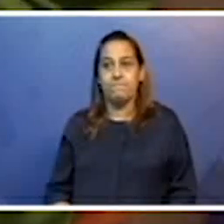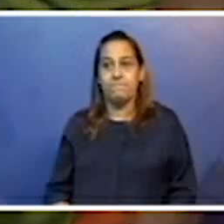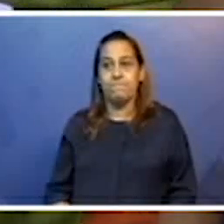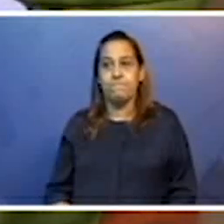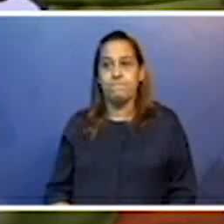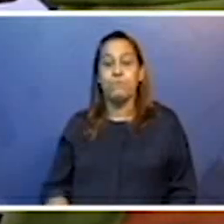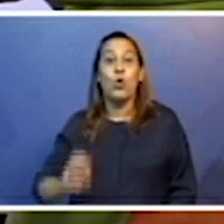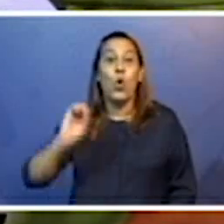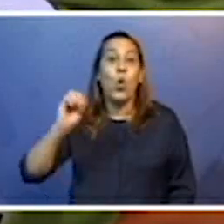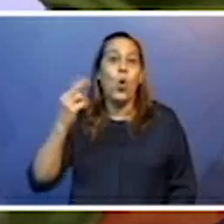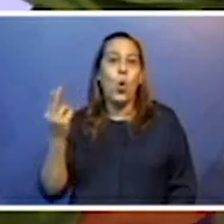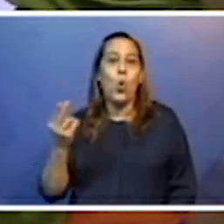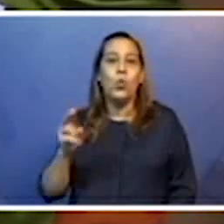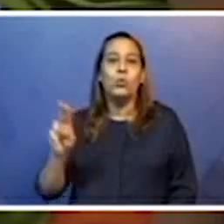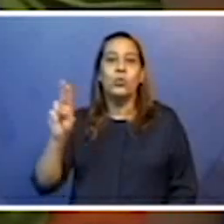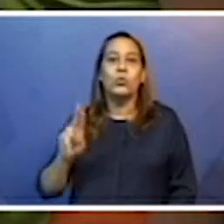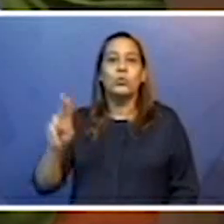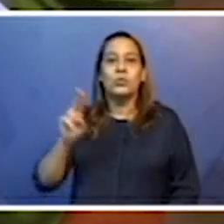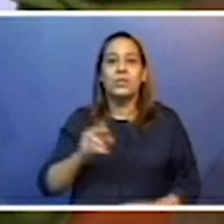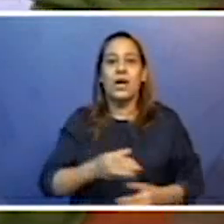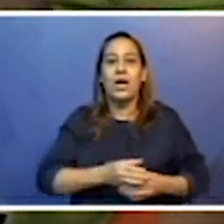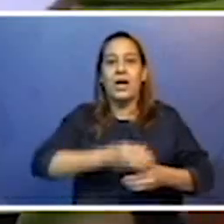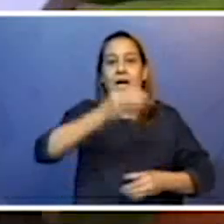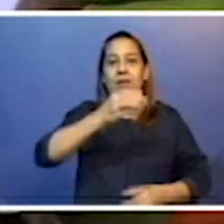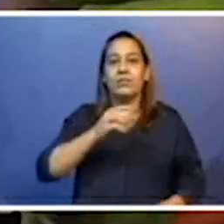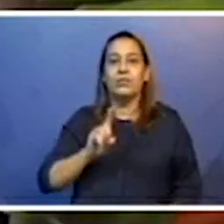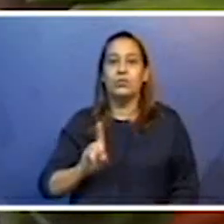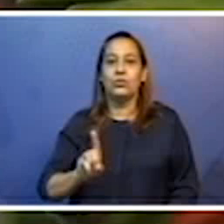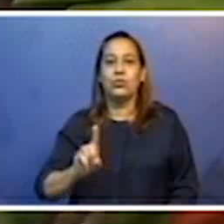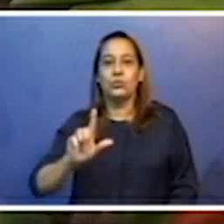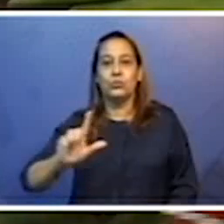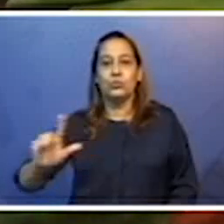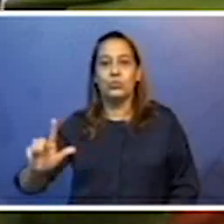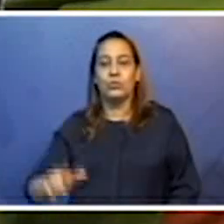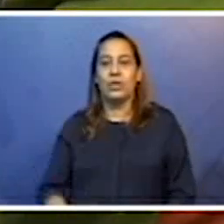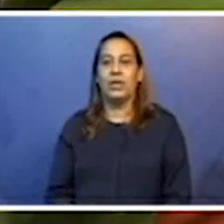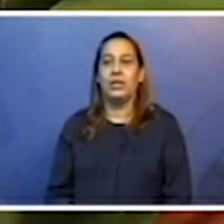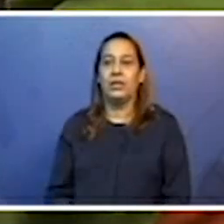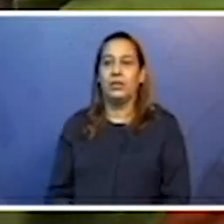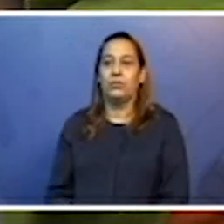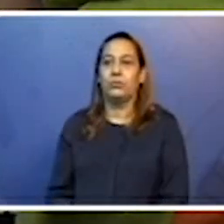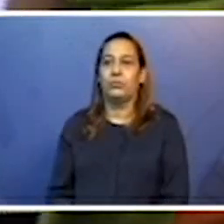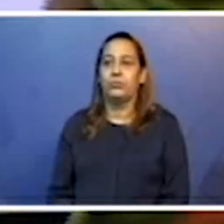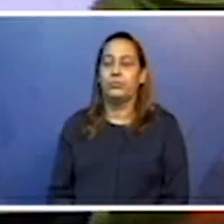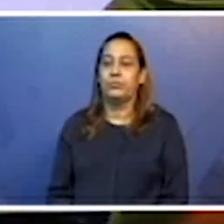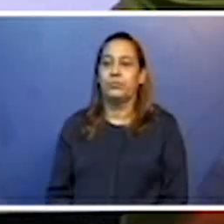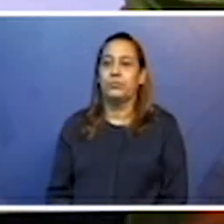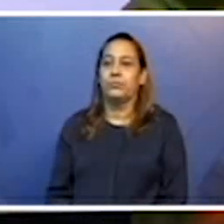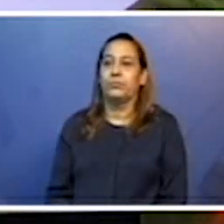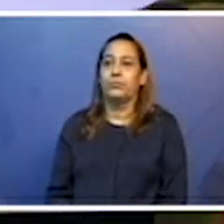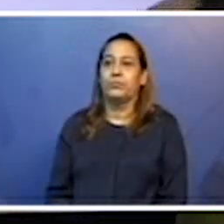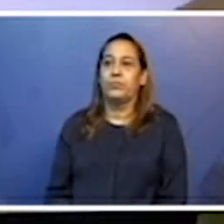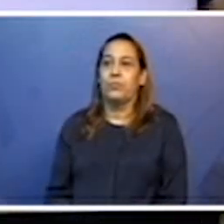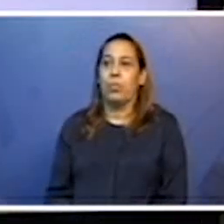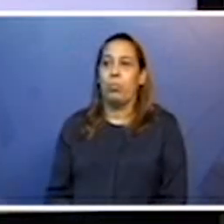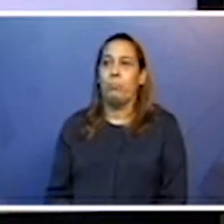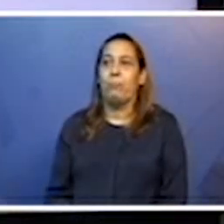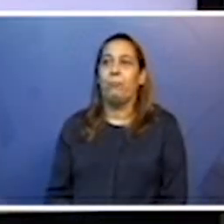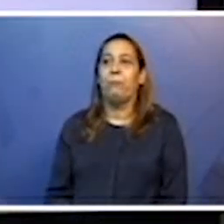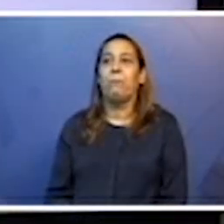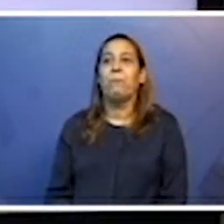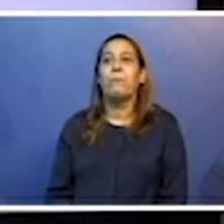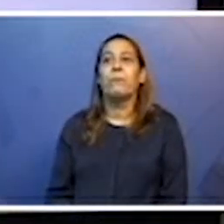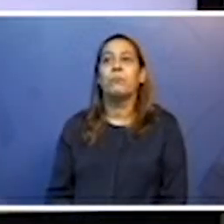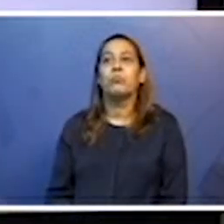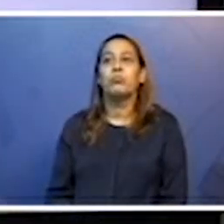chá. Ou, o que é o mais fácil, 1 recipiente de 1 litro. Façam lá para nós terminarmos.